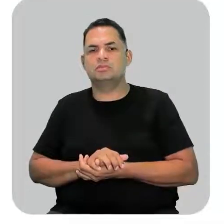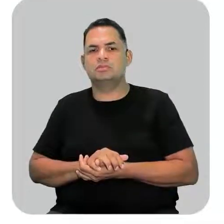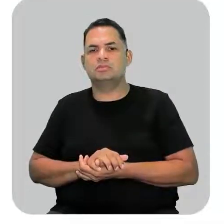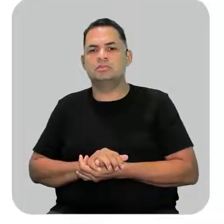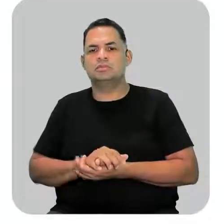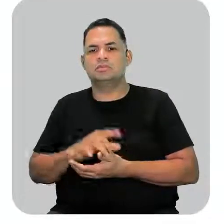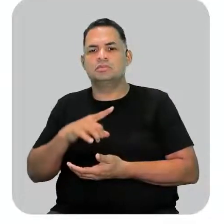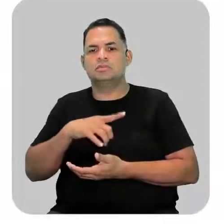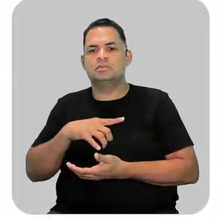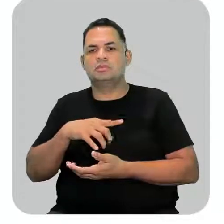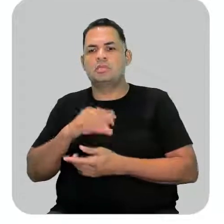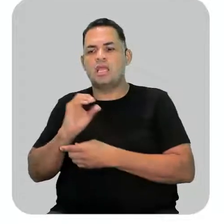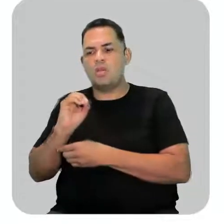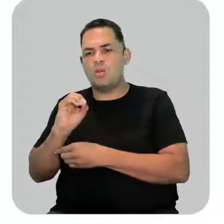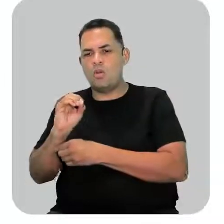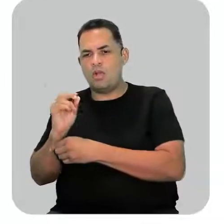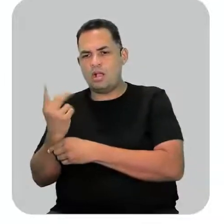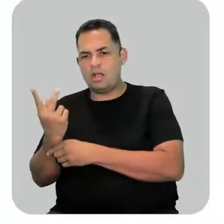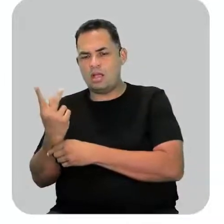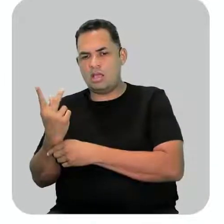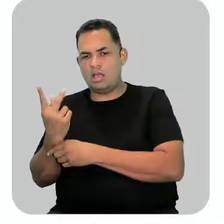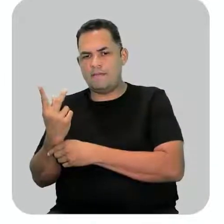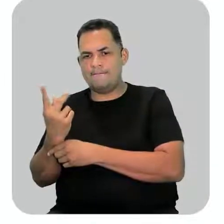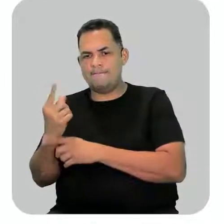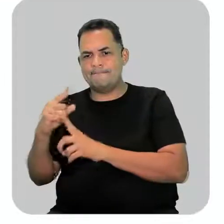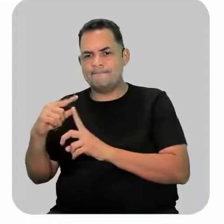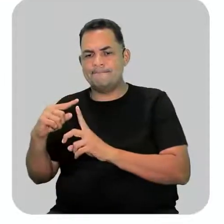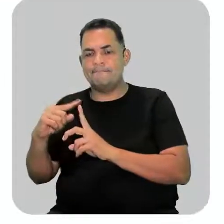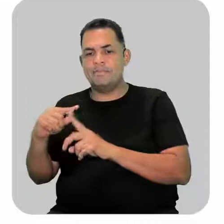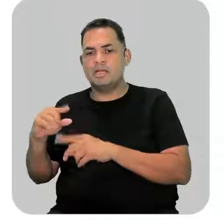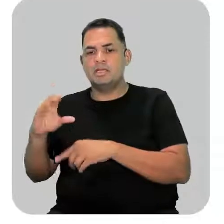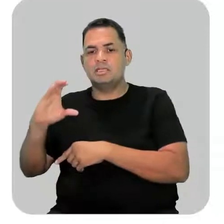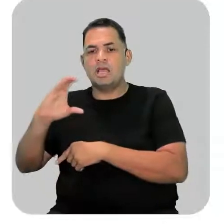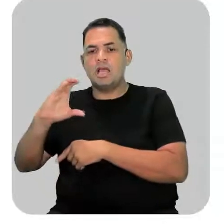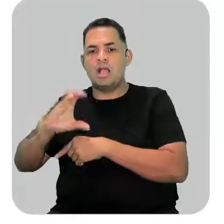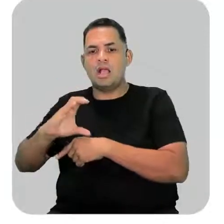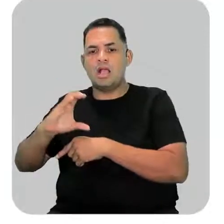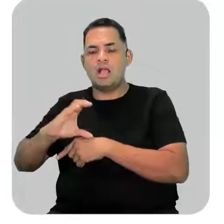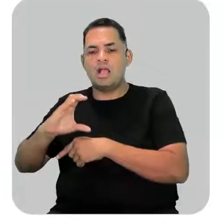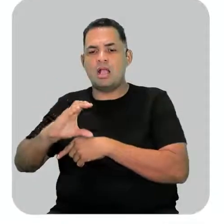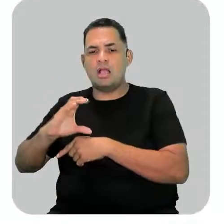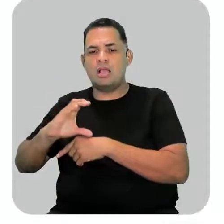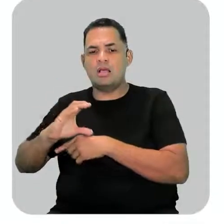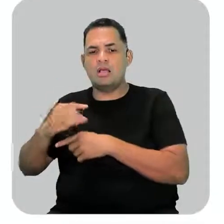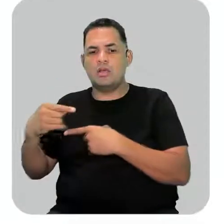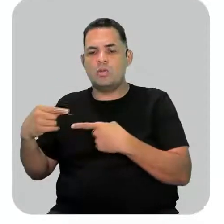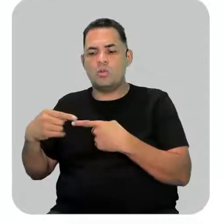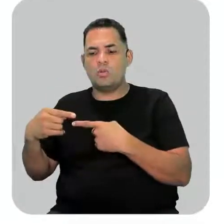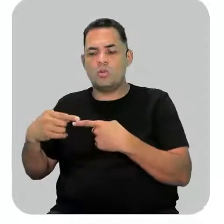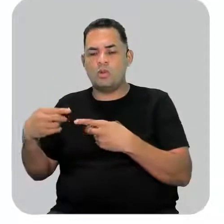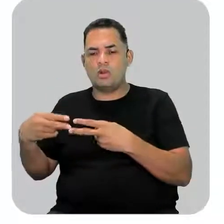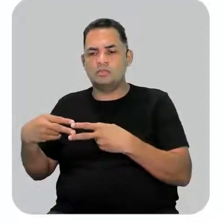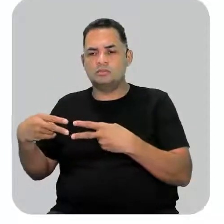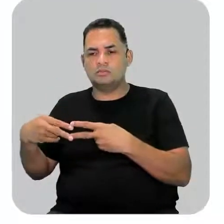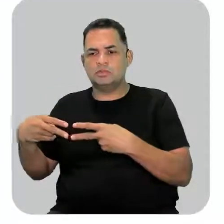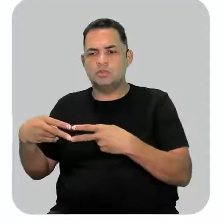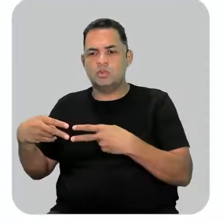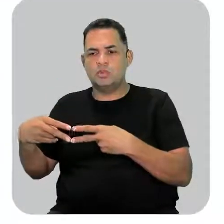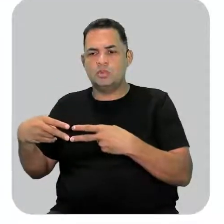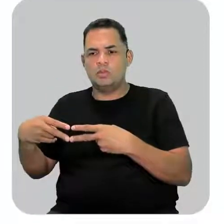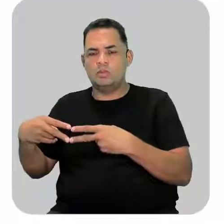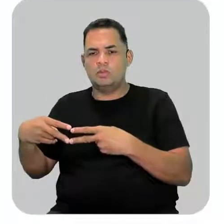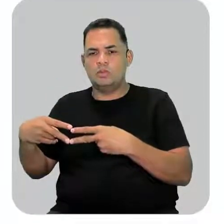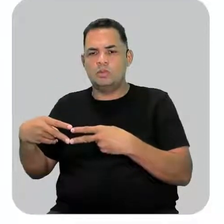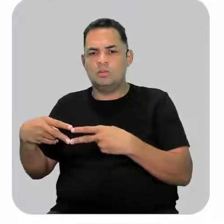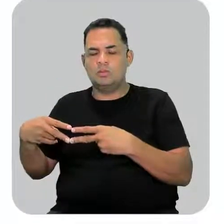compostos que têm a hidroxila, porém essa hidroxila está ligada a um carbono que realiza uma ligação dupla. Então ela está ligada